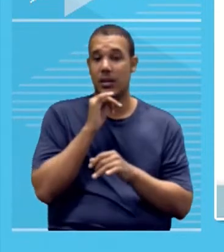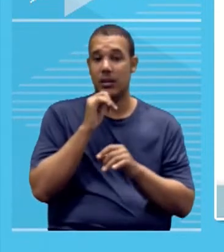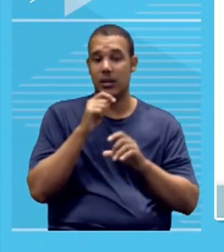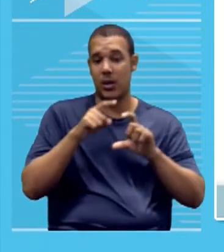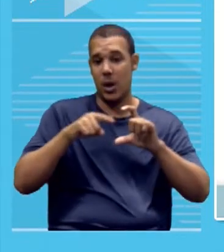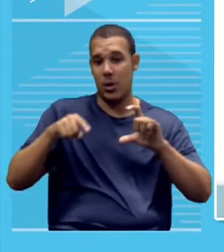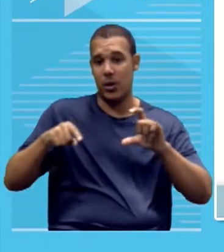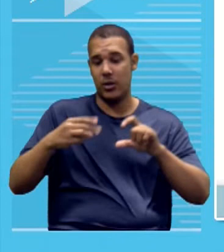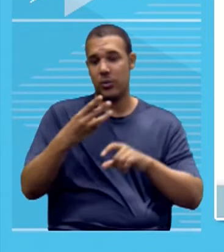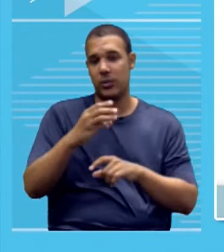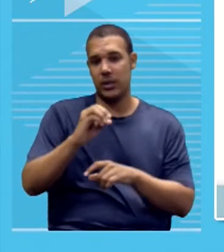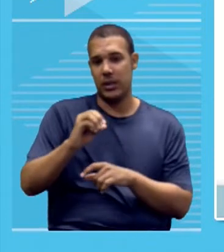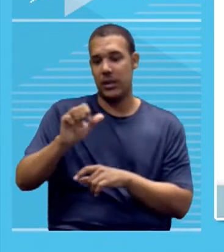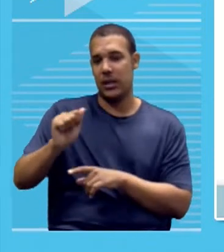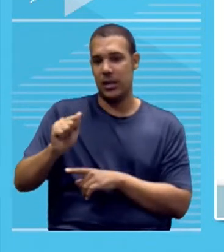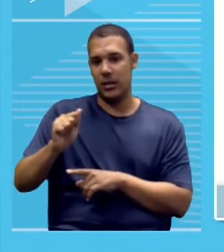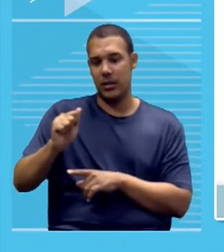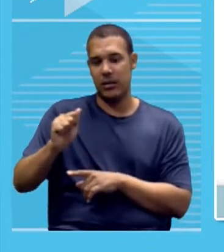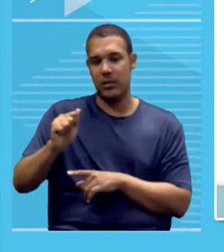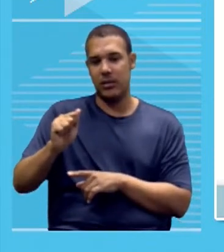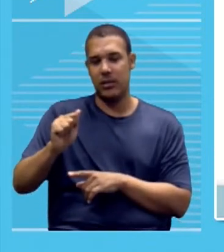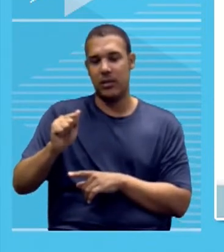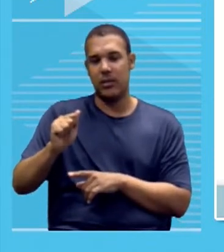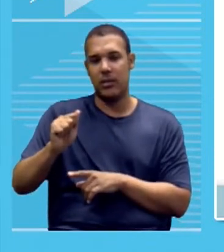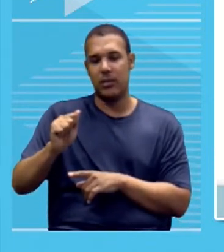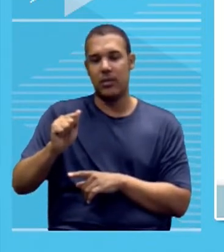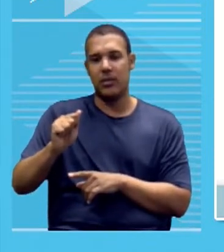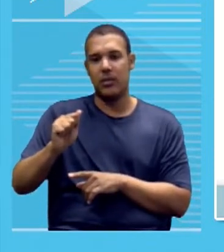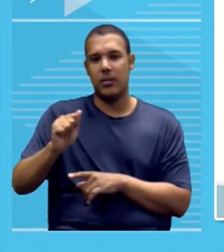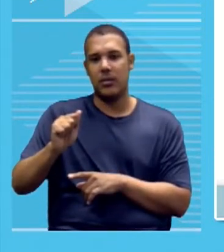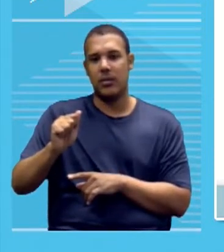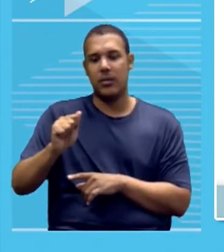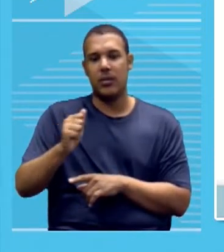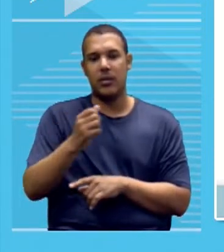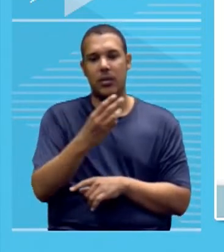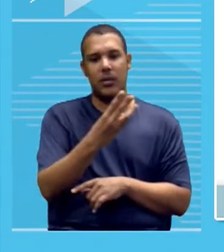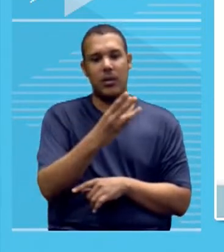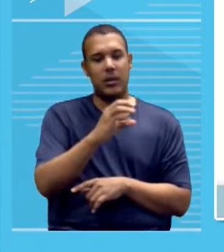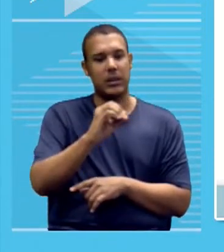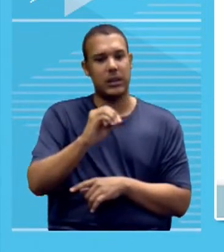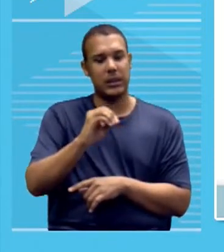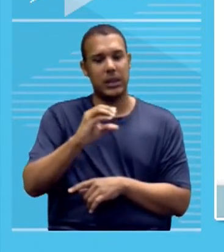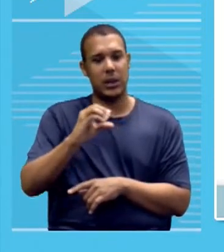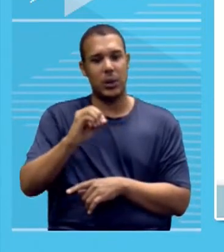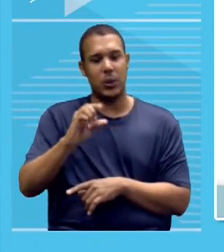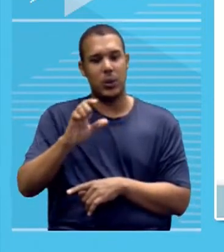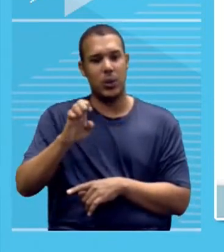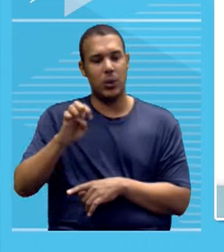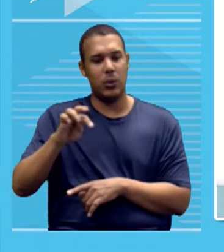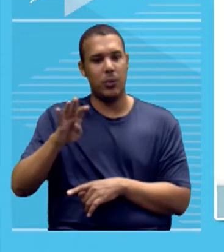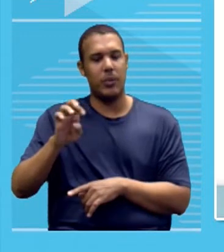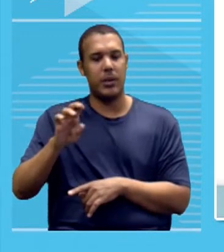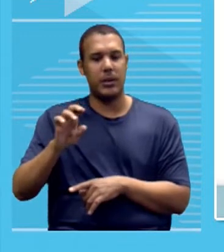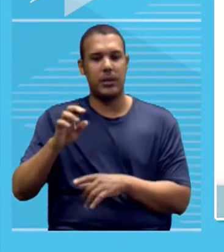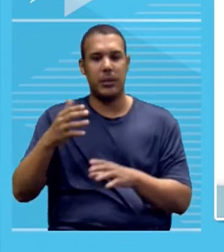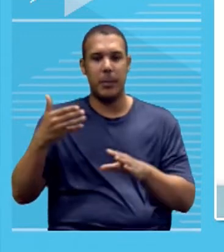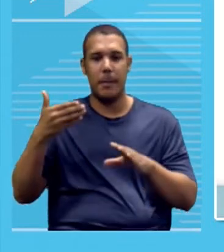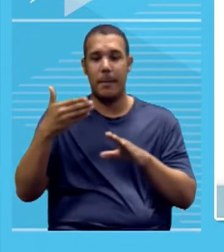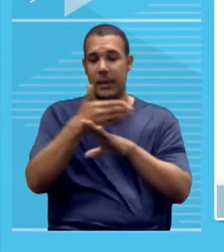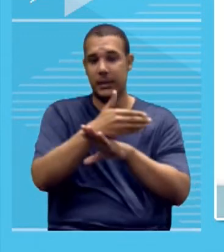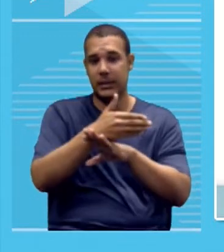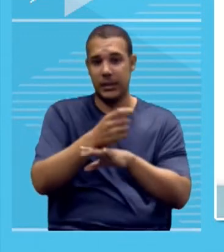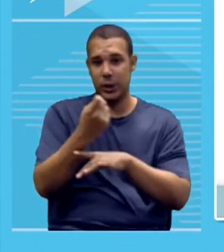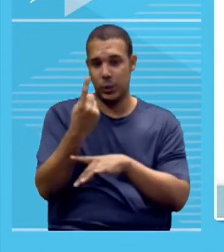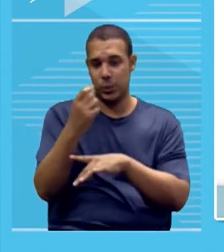30 amperes? Uma corrente de 30 amperes, gente, seriam 30 coulombs passando em 1 segundo,